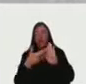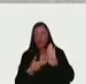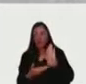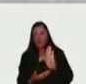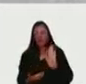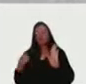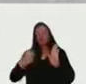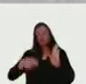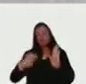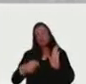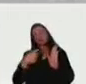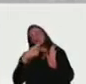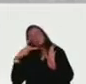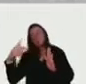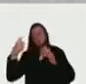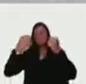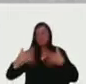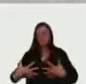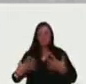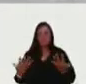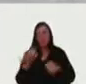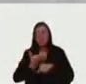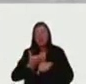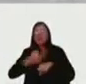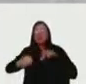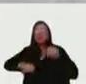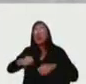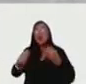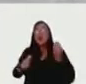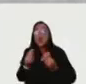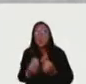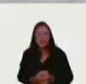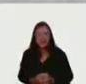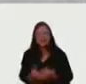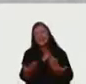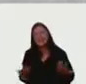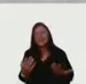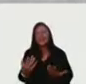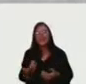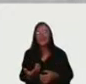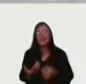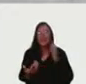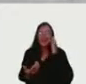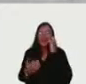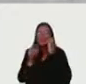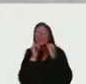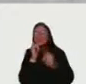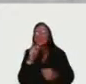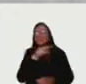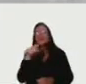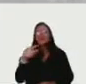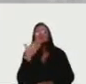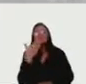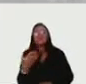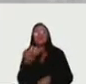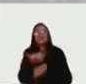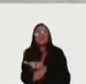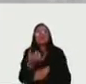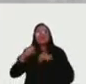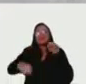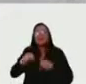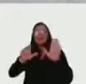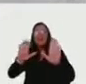serem estabelecidos dentro de uma praça de ciclista. Olha que coisa louca, né? Não é só pedir uma praça de ciclismo, a gente precisa saber o que